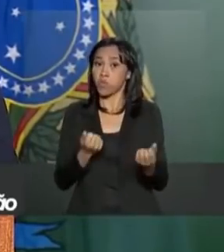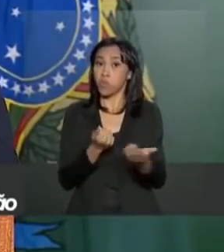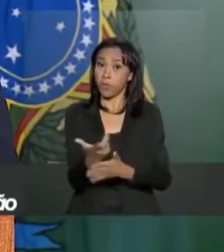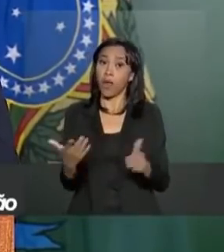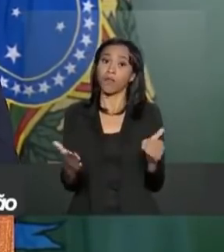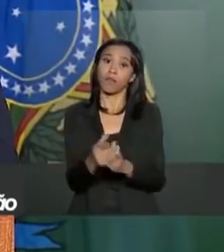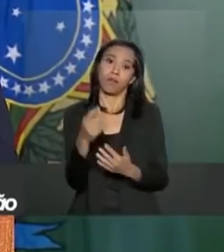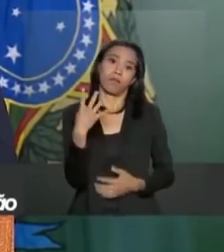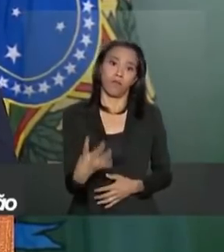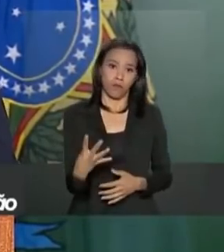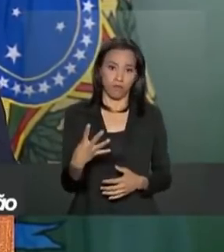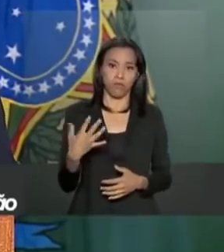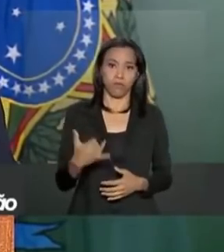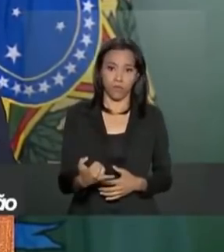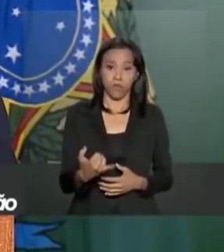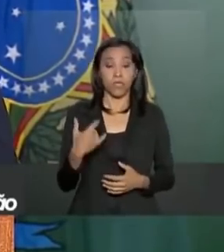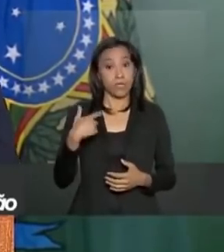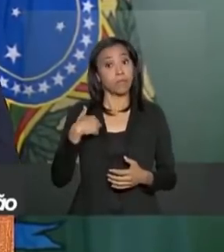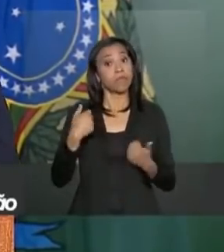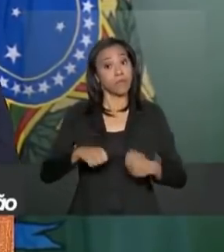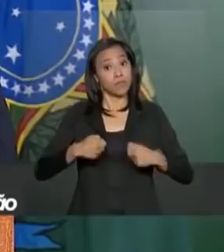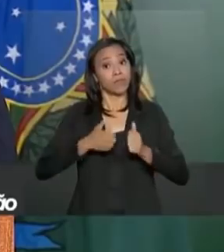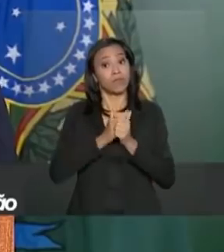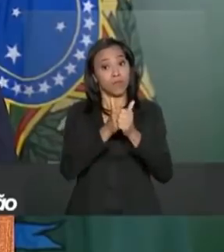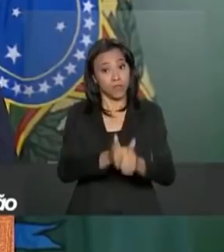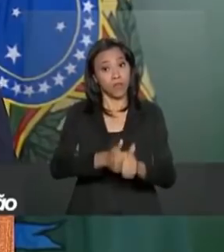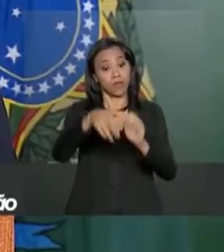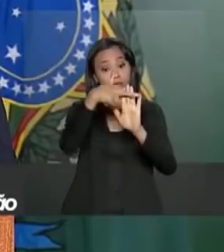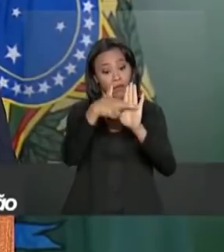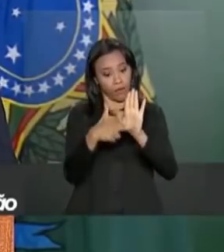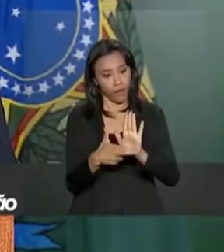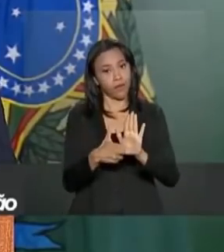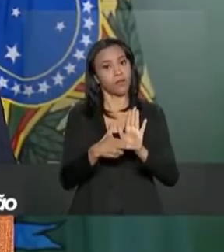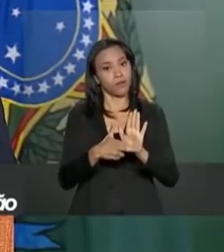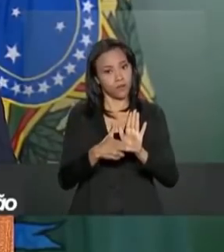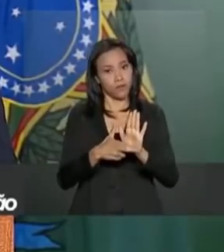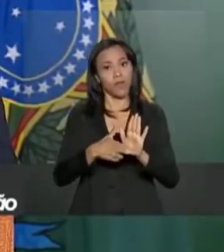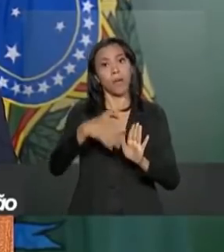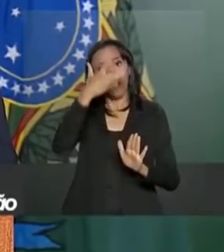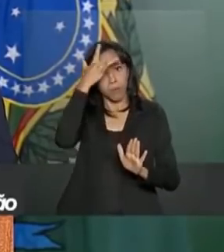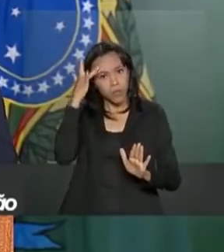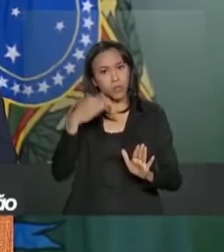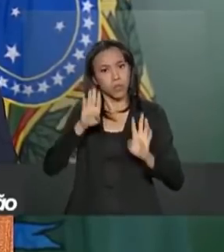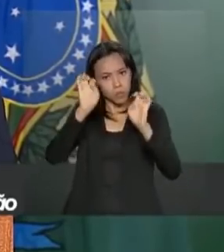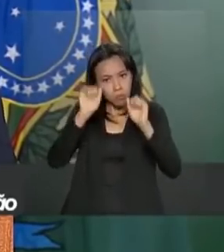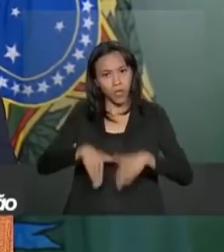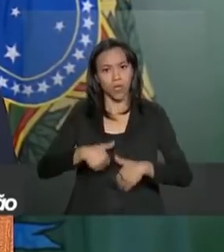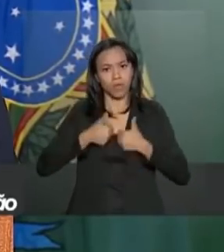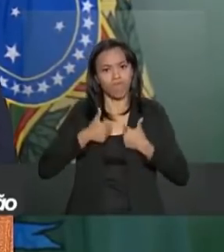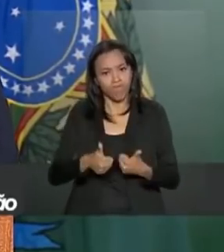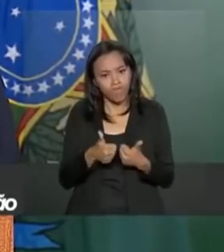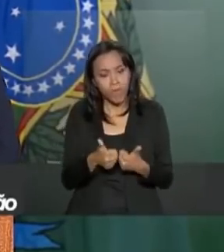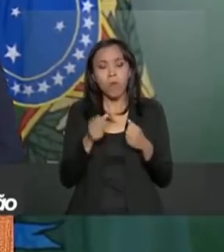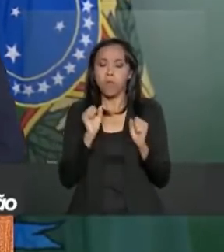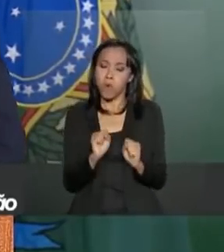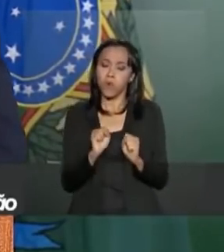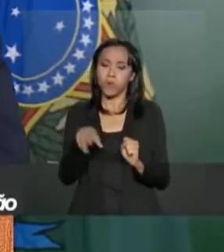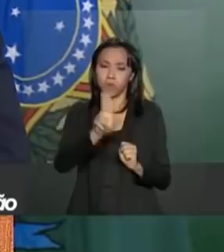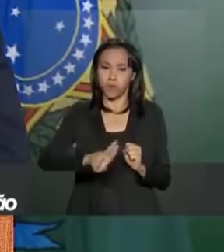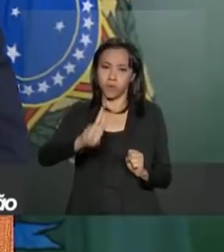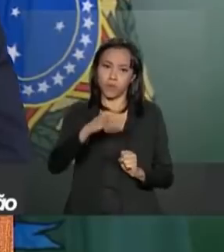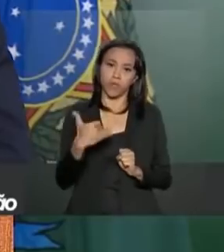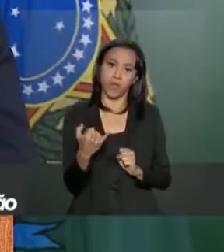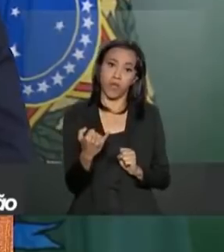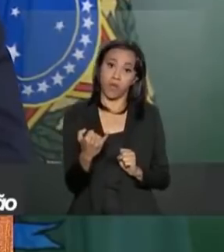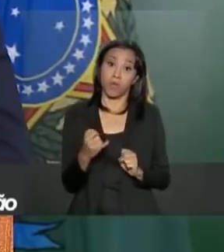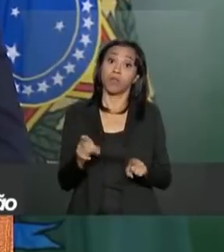e ele preenchendo esses requisitos cidadão de bem com toda a certeza poderá fazer uso dessas armas com